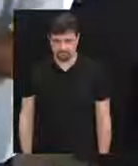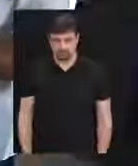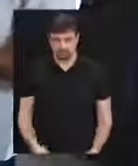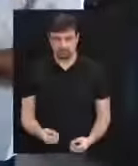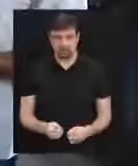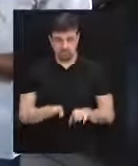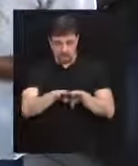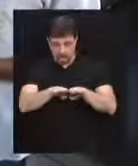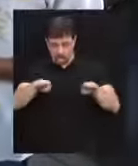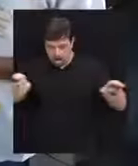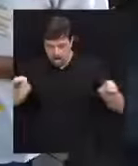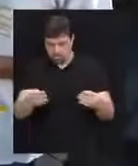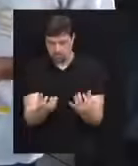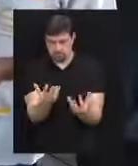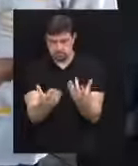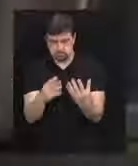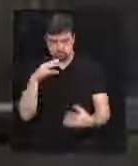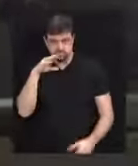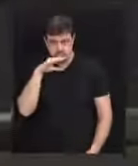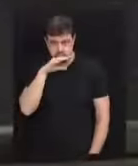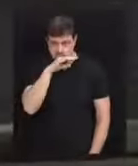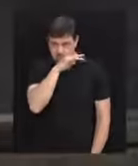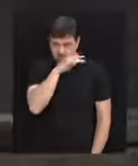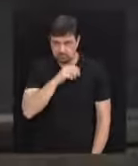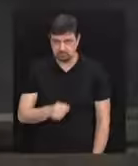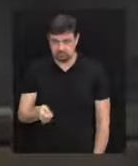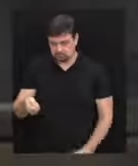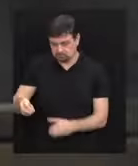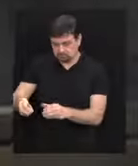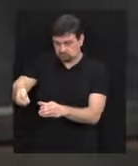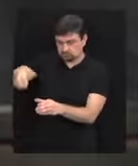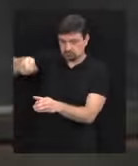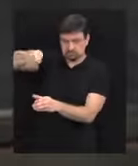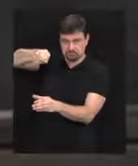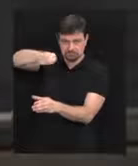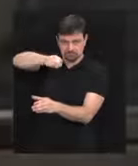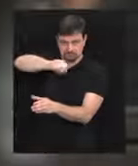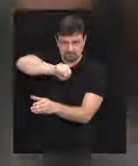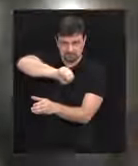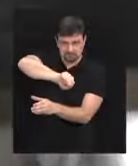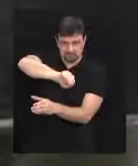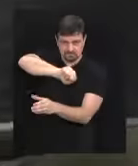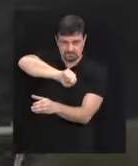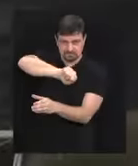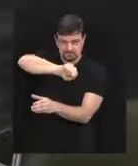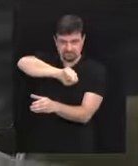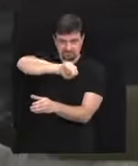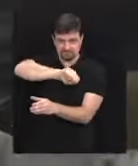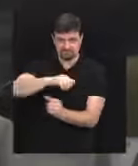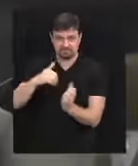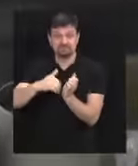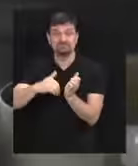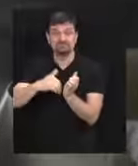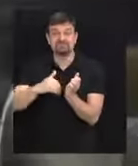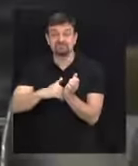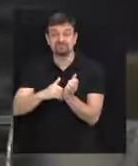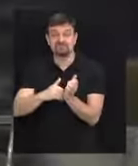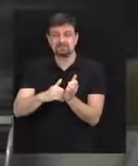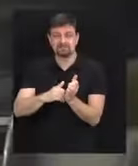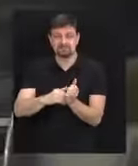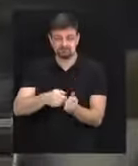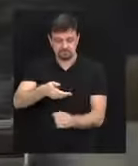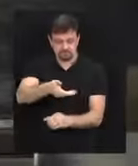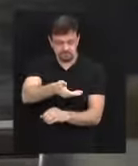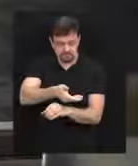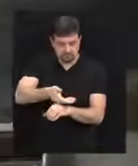ela aqui na chapa que já está aquecida. É, aí você coloca uma concha, né? Aí o segredo aqui é o seguinte, você